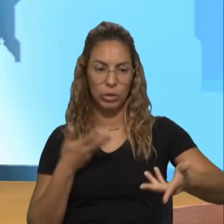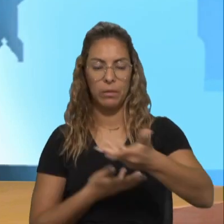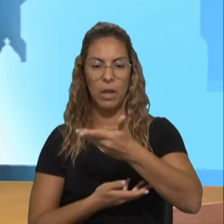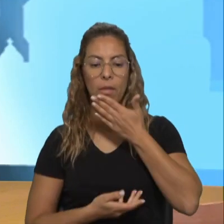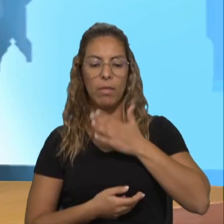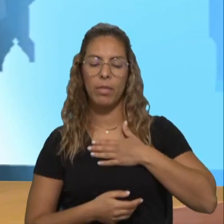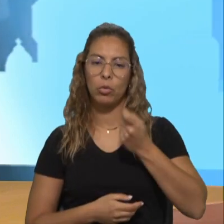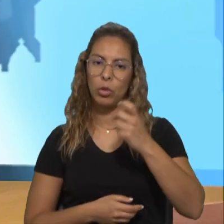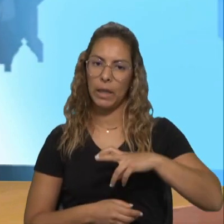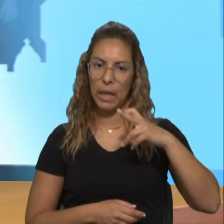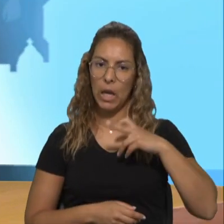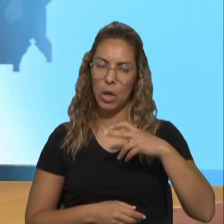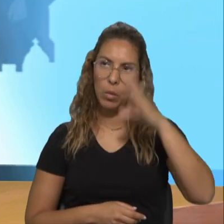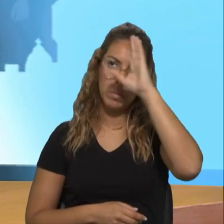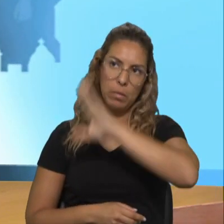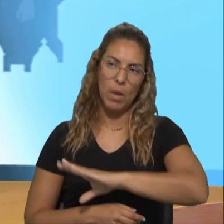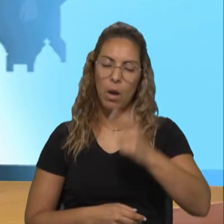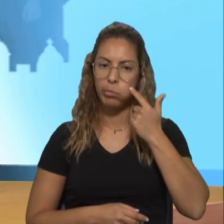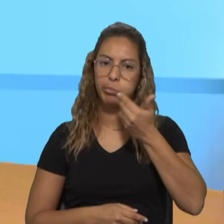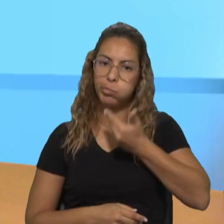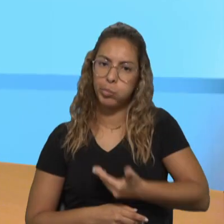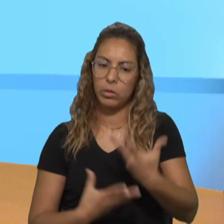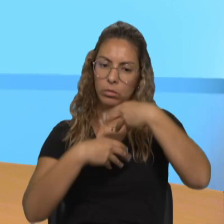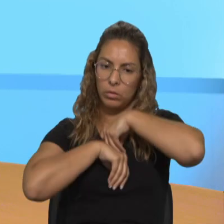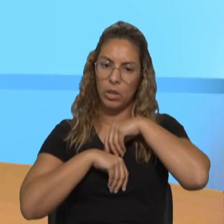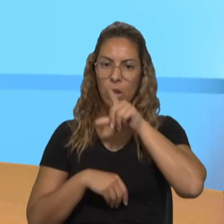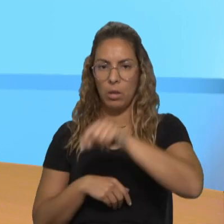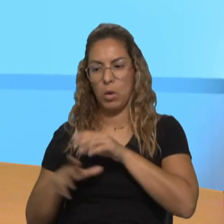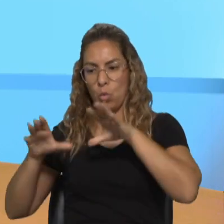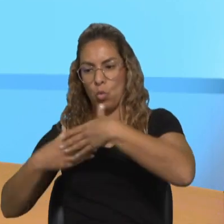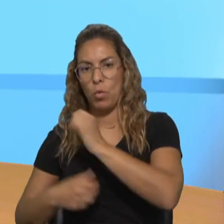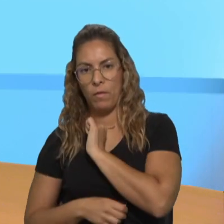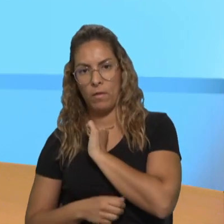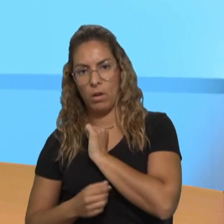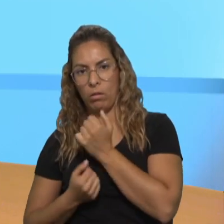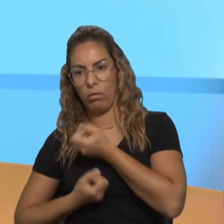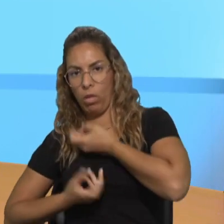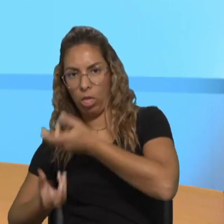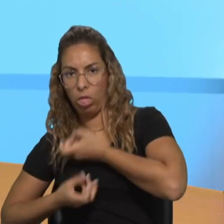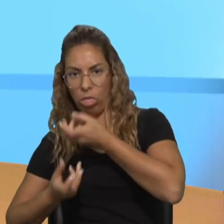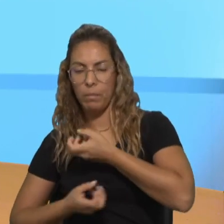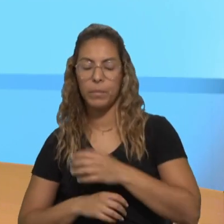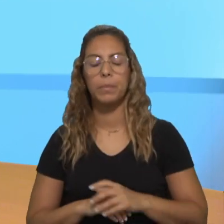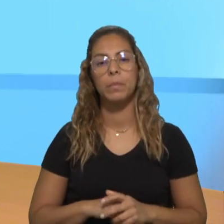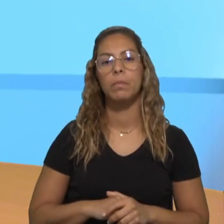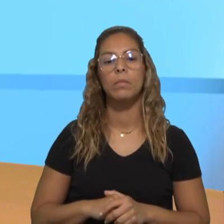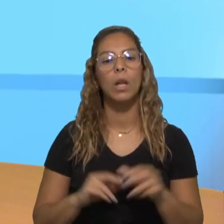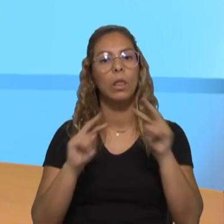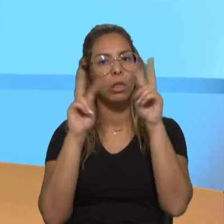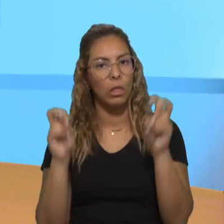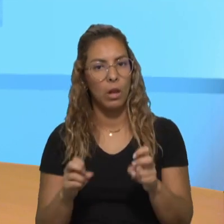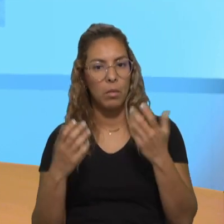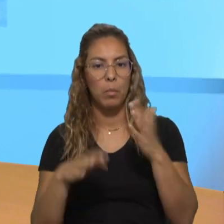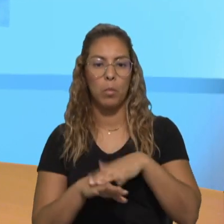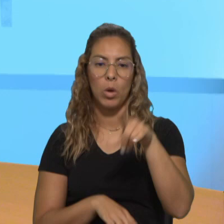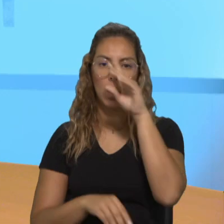enriquecer também e consigo trazer depois coisas para a minha própria comunidade. Este tema que une agora a Europa por causa